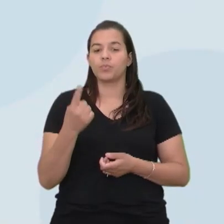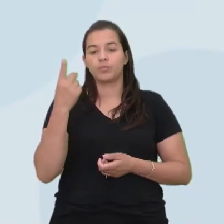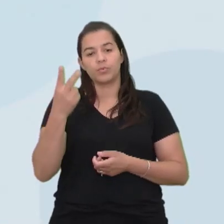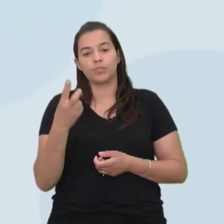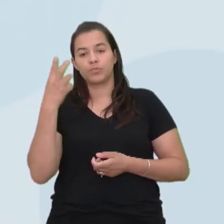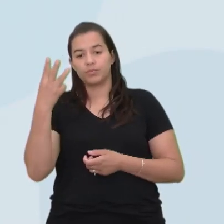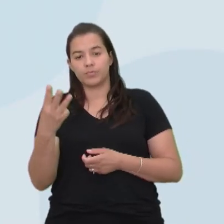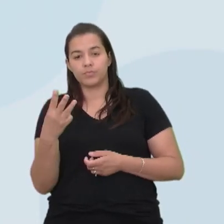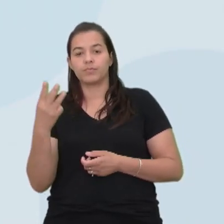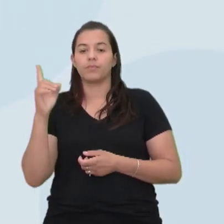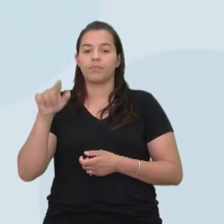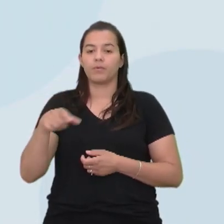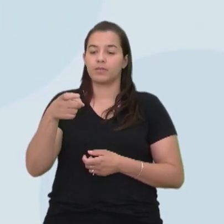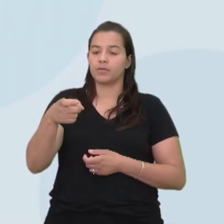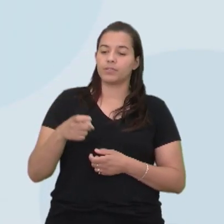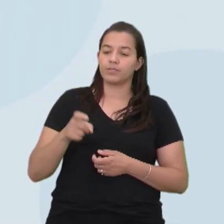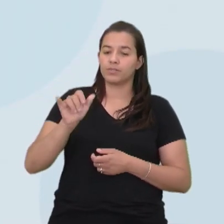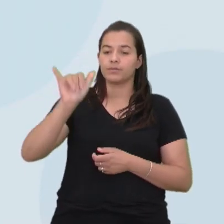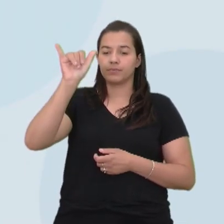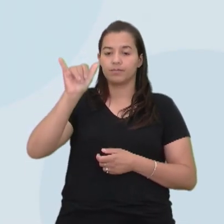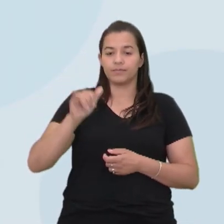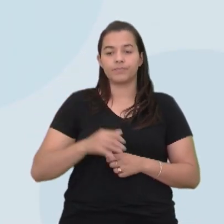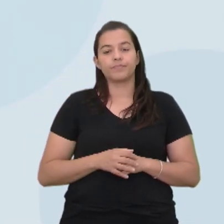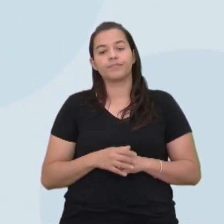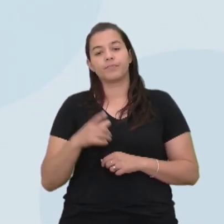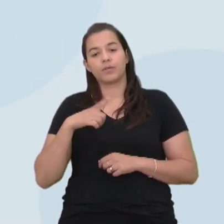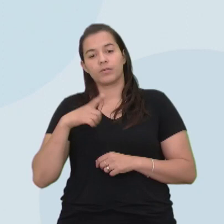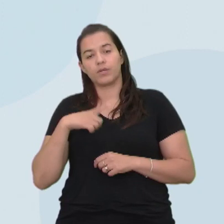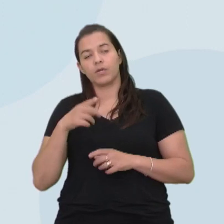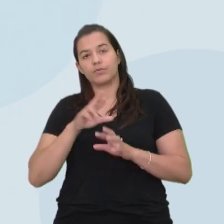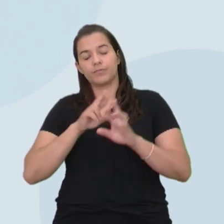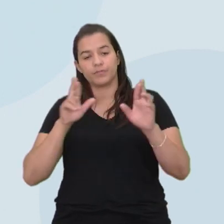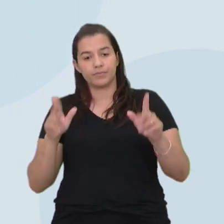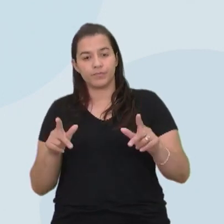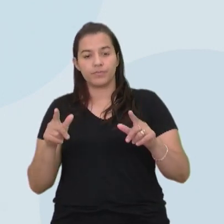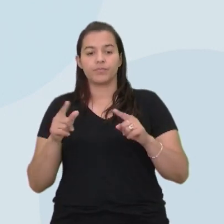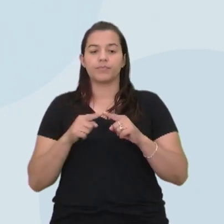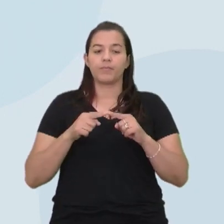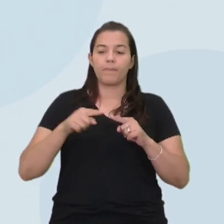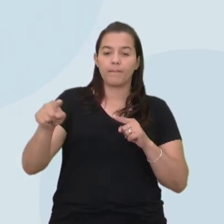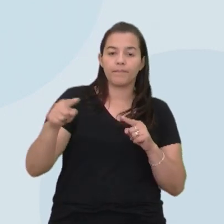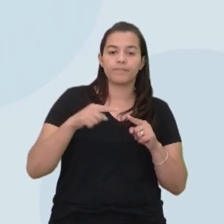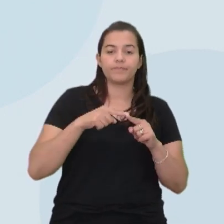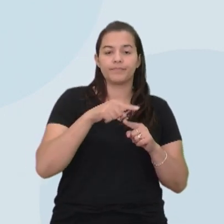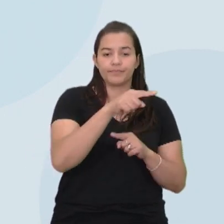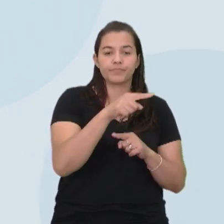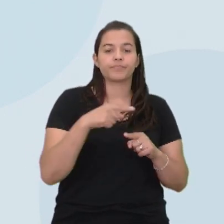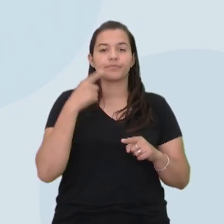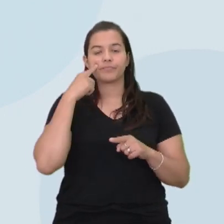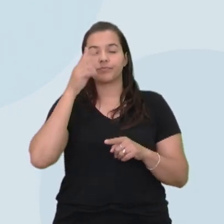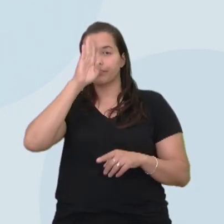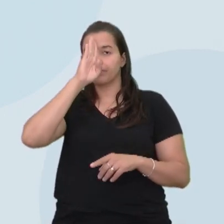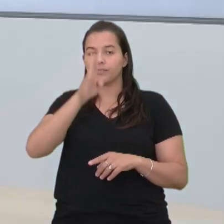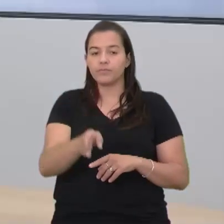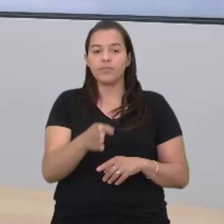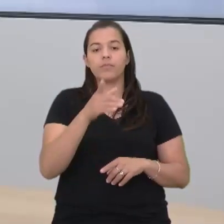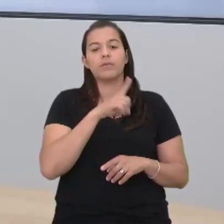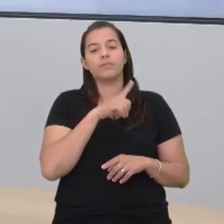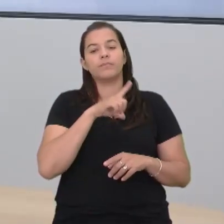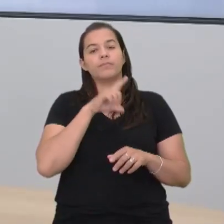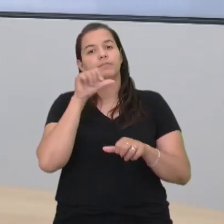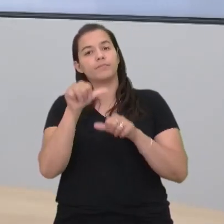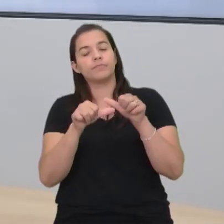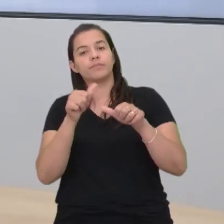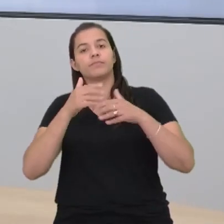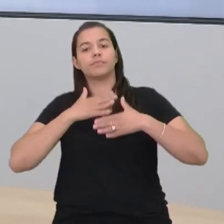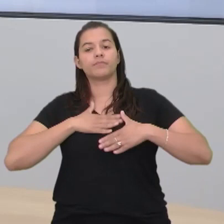para x e y. Então, a diferença entre vá para e deslize é que o vá para ele vai direto e o deslize ele vai